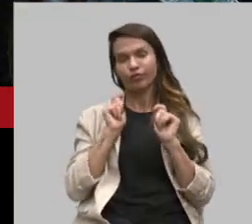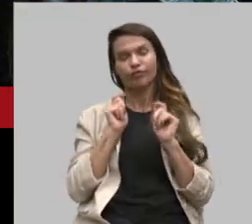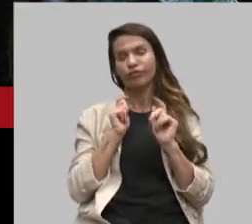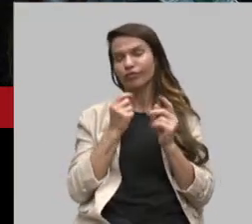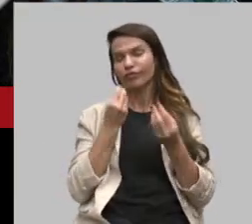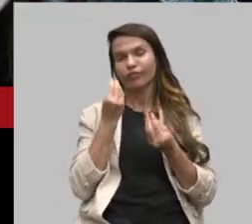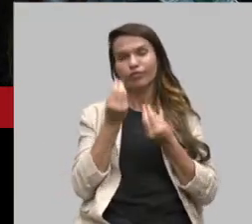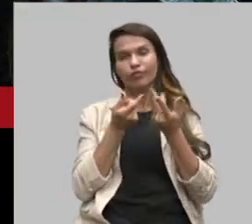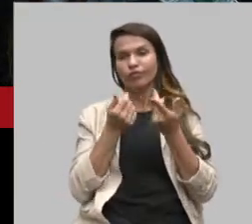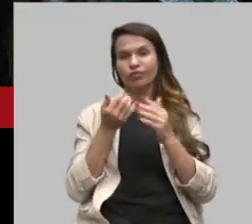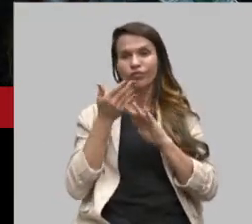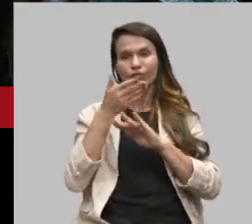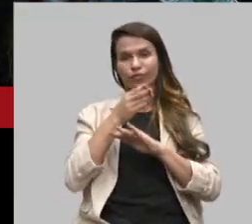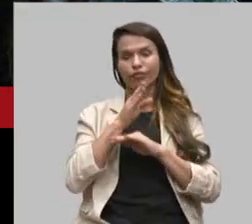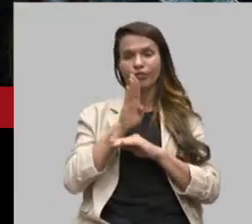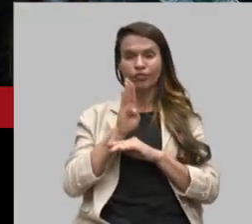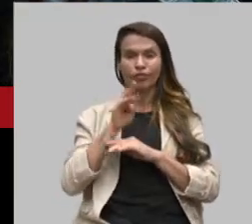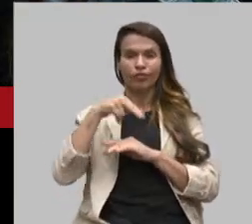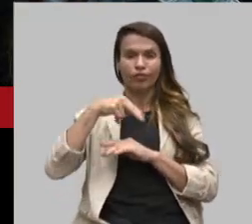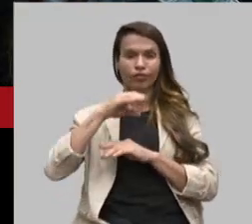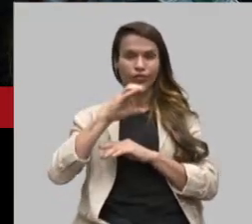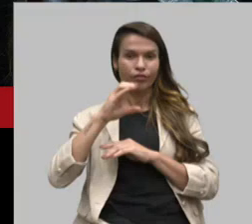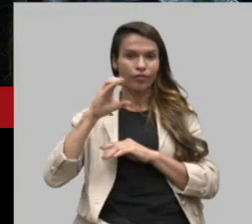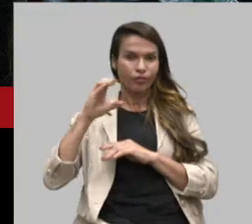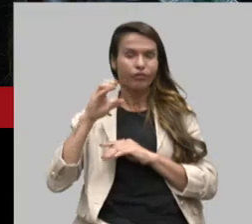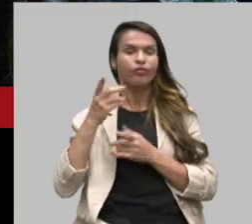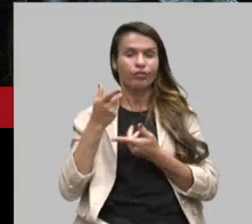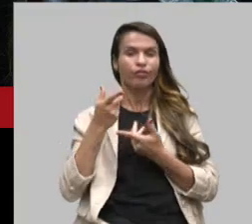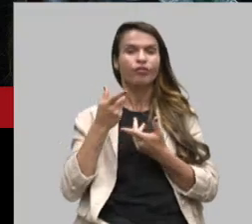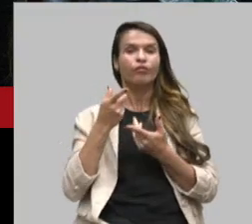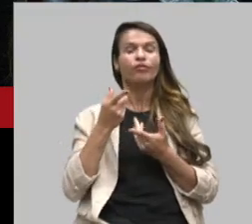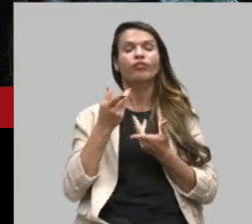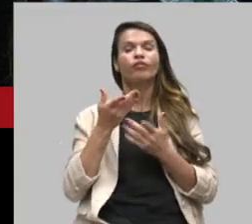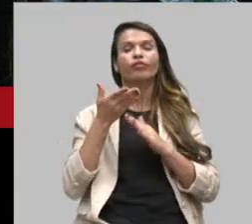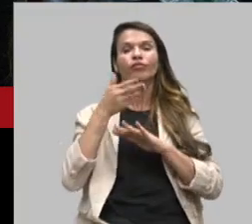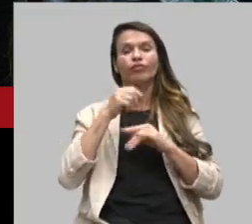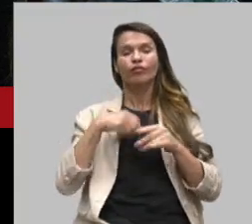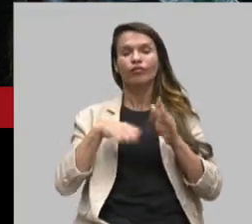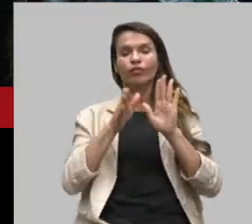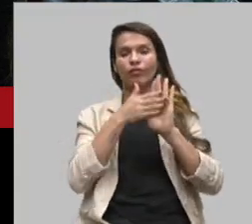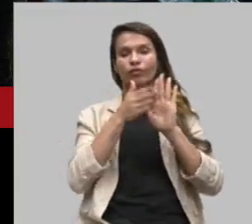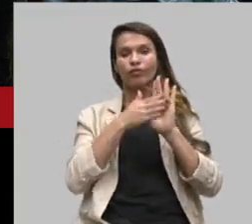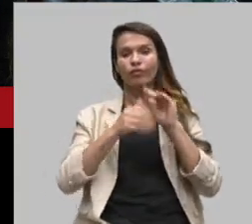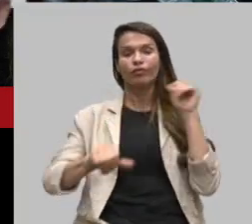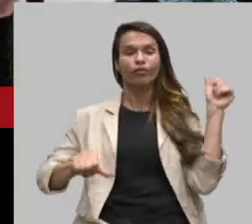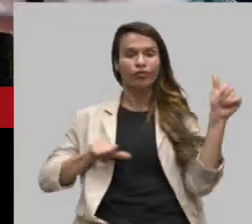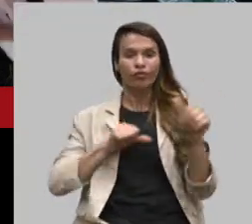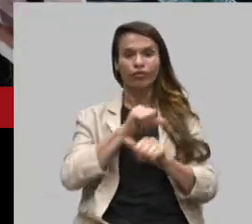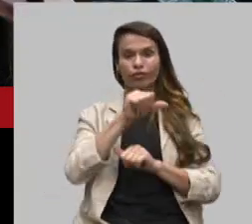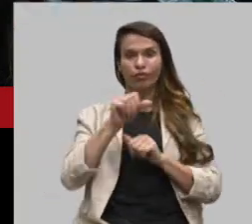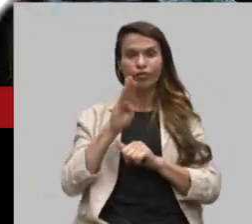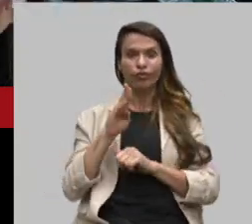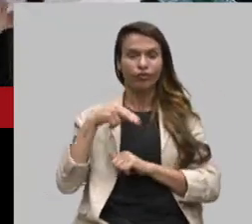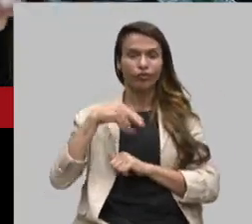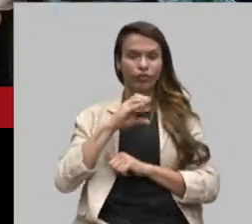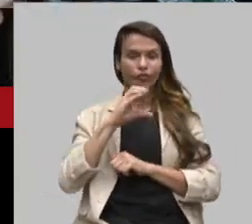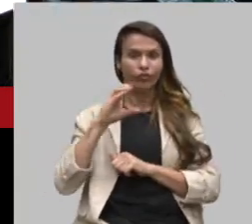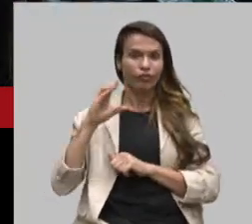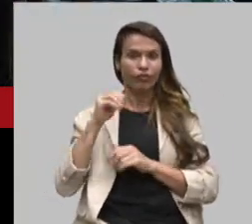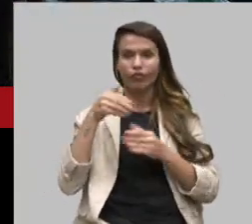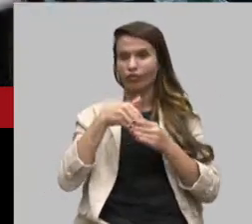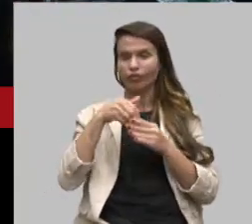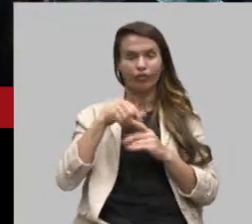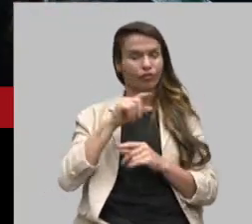na bncc entrar com uma proposta para mudar totalmente a bncc então Eu voto para não priorizar